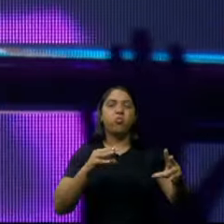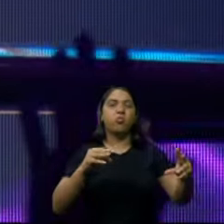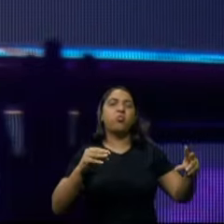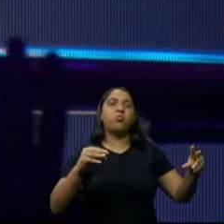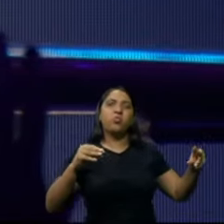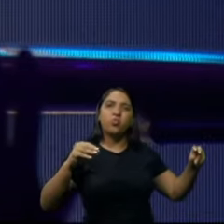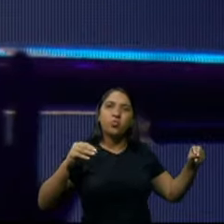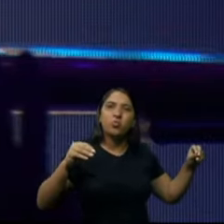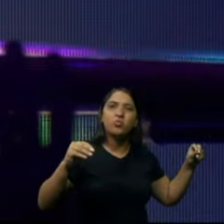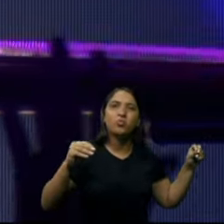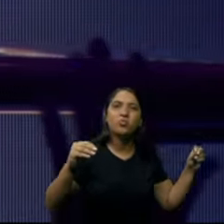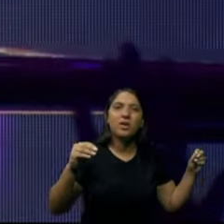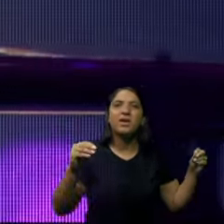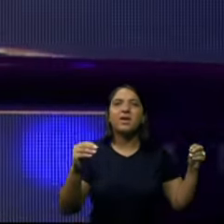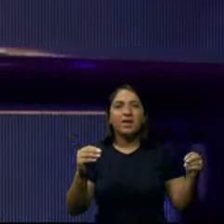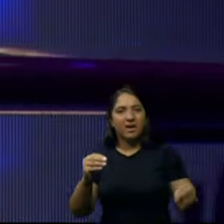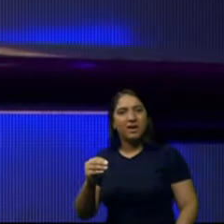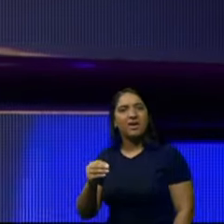pessoa